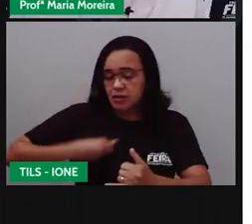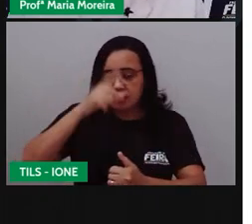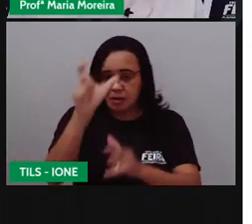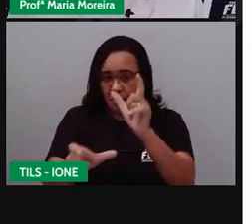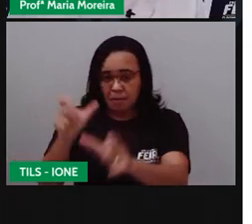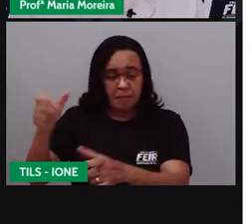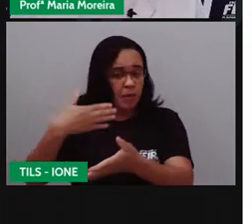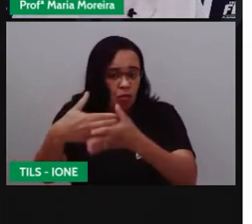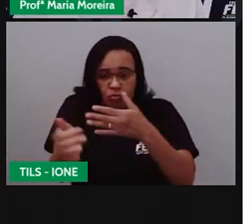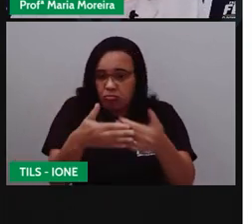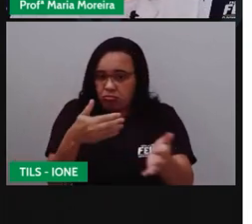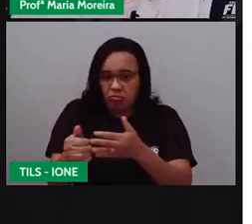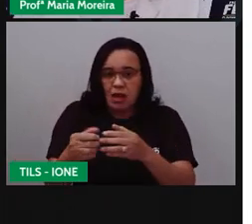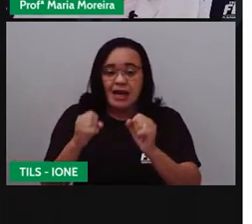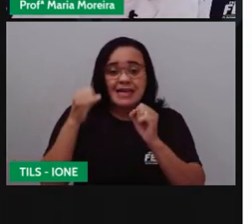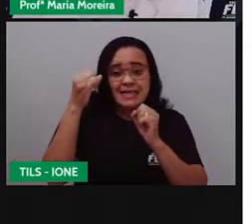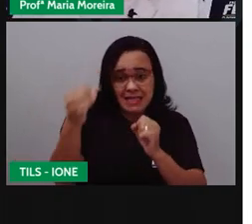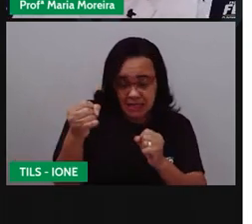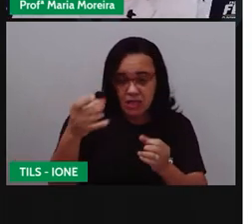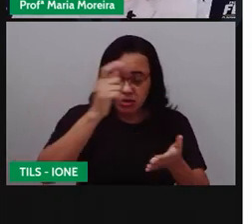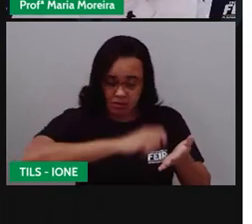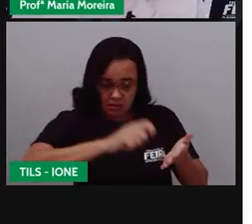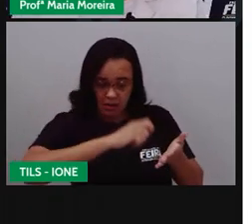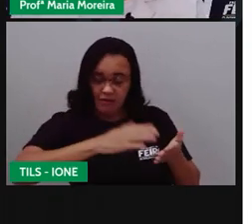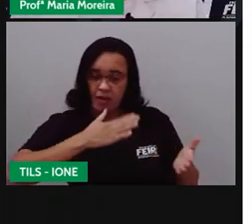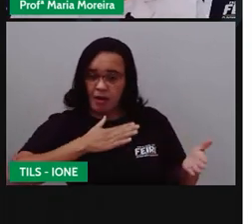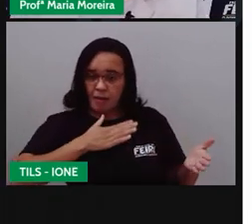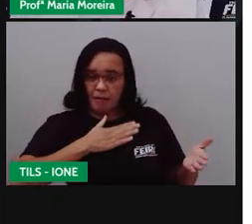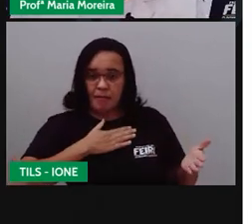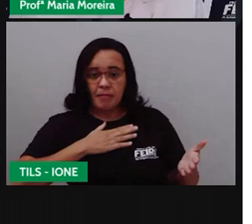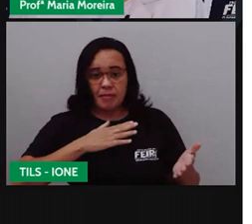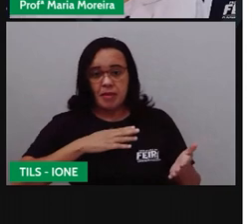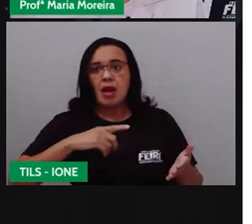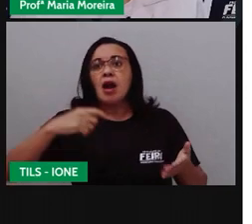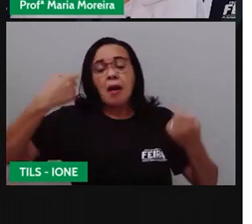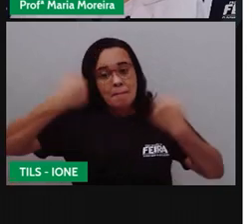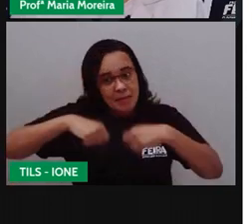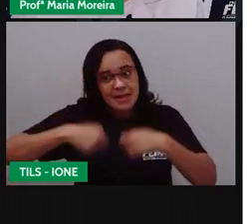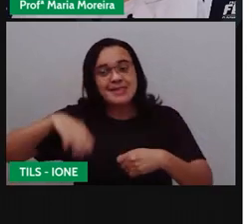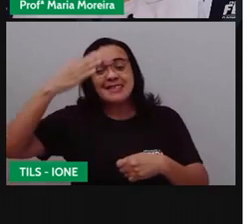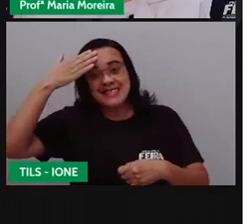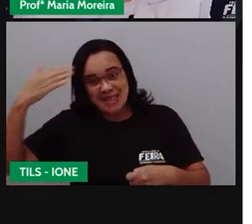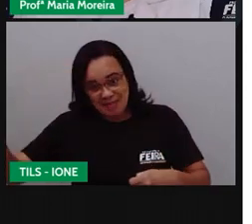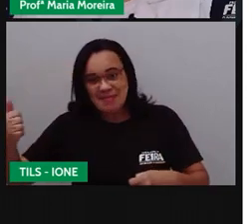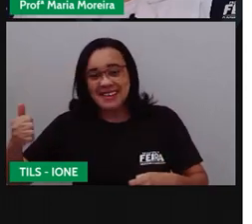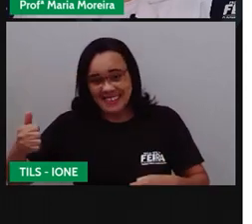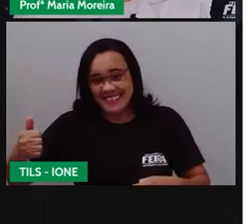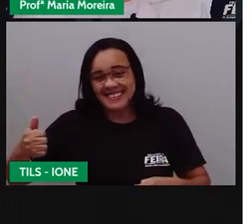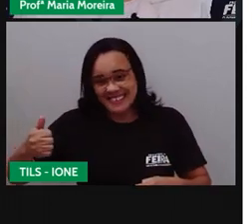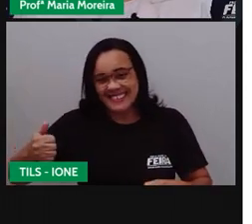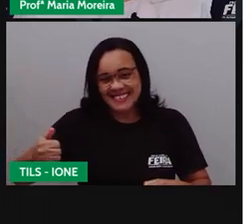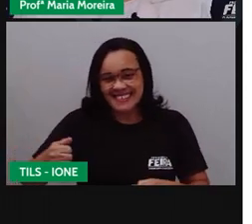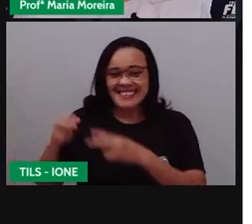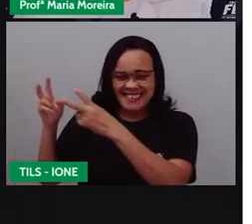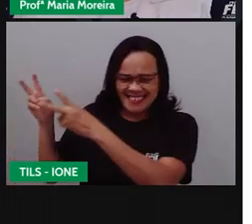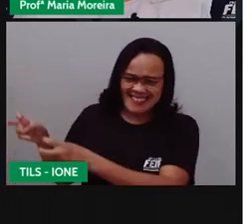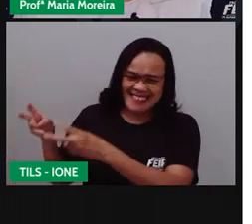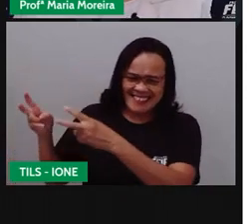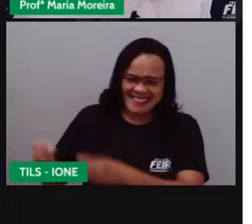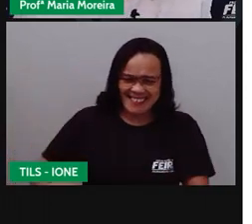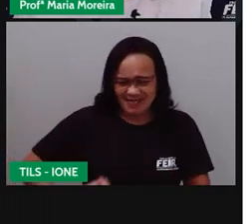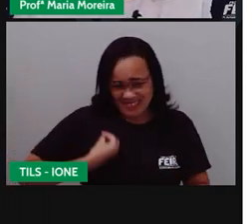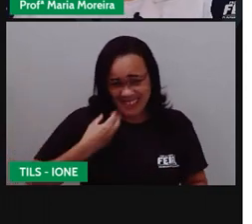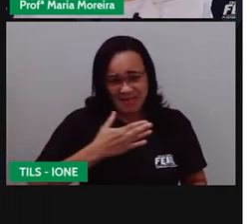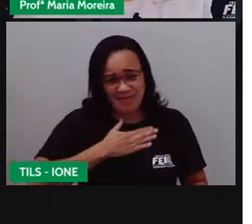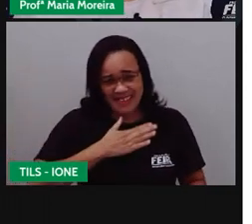Então, se eu vou escrever uma biografia sobre Ione, eu tenho que saber da vida dela. Então, por favor, nada de desculpa aí. Não vou escrever a biografia da sua